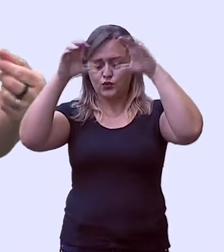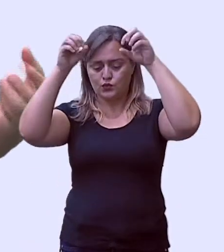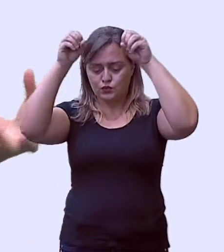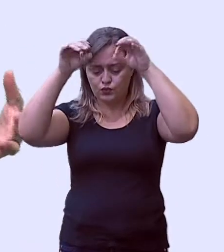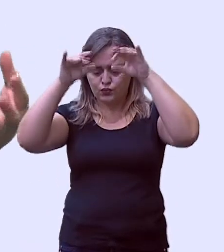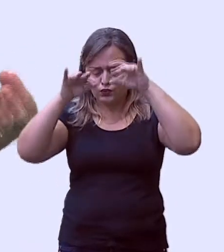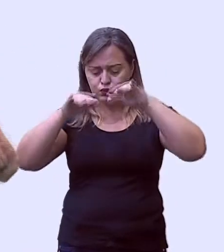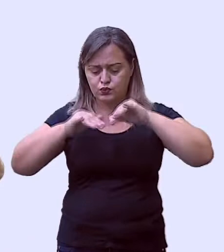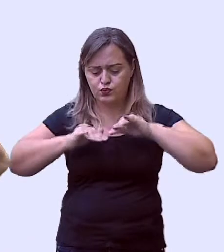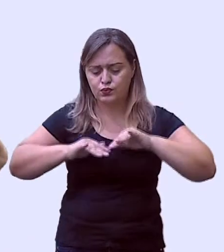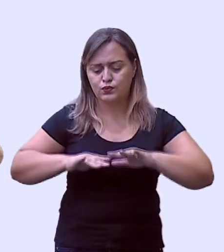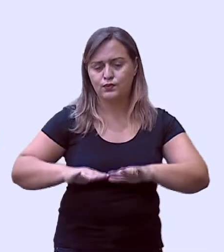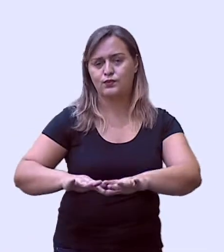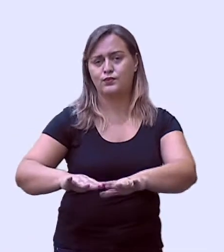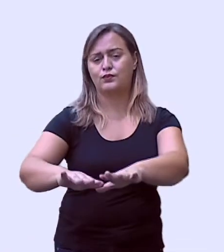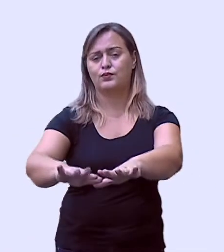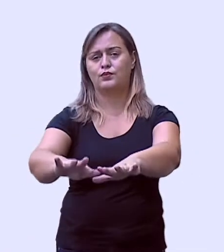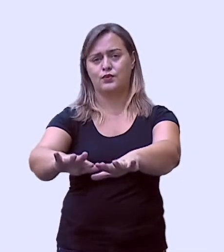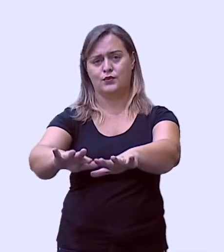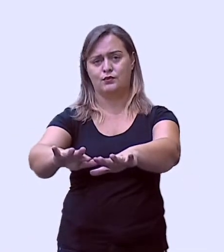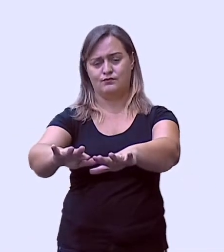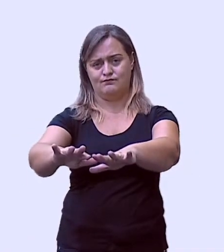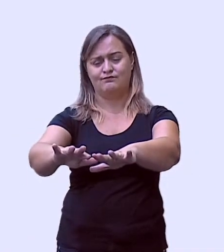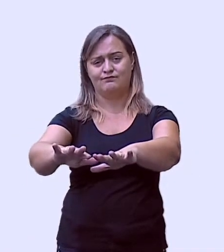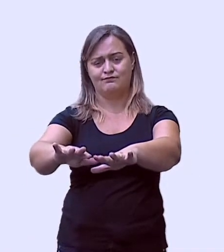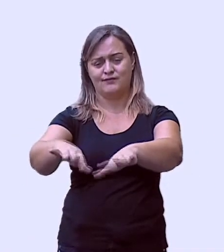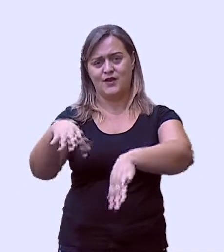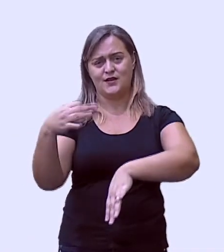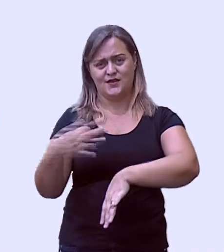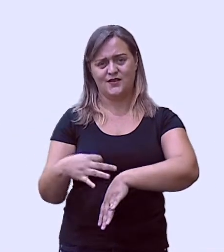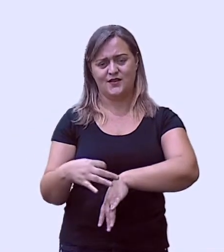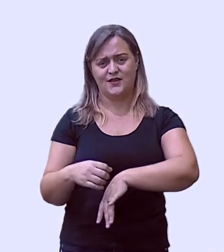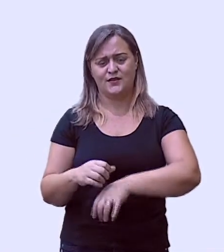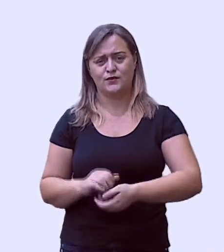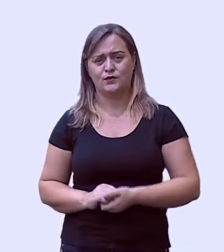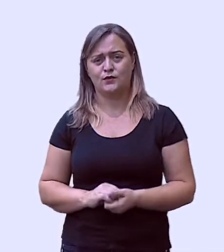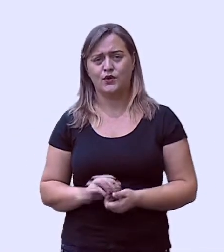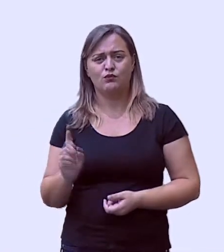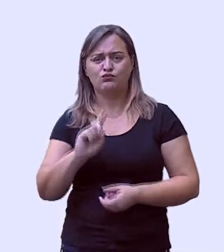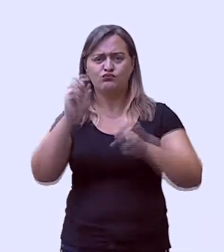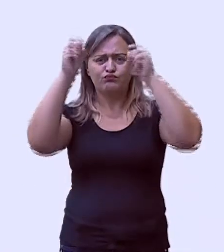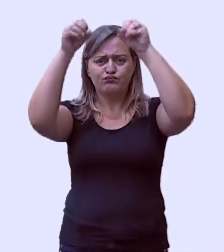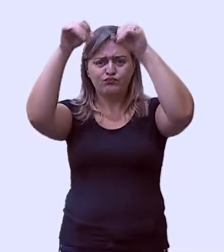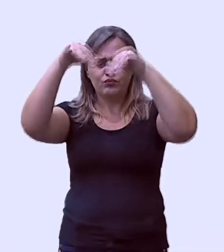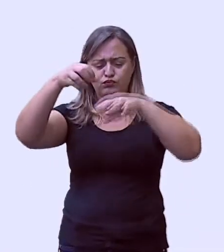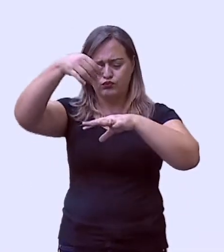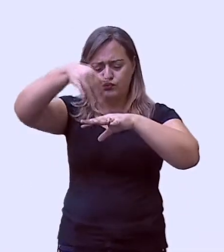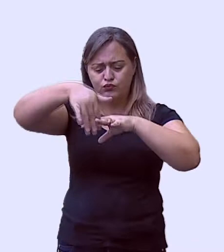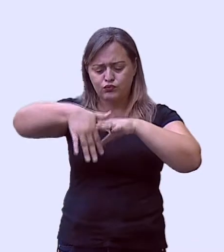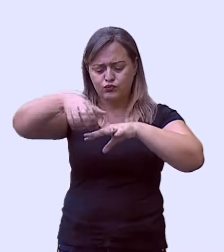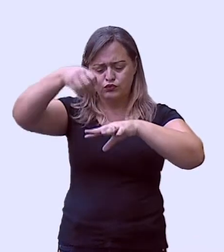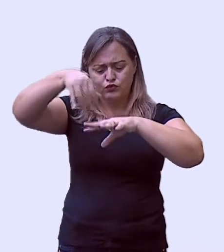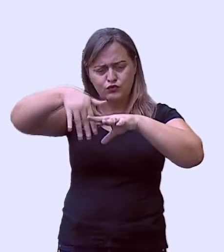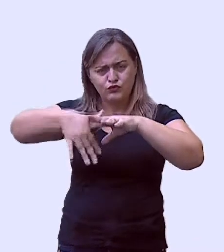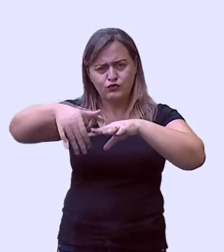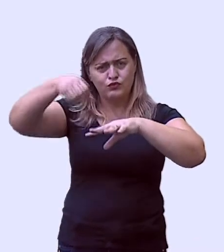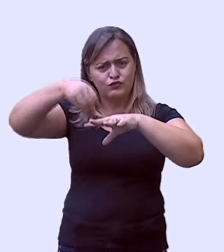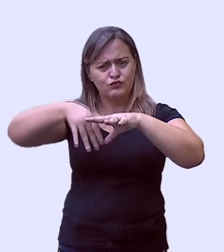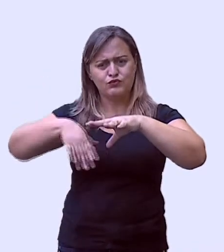Então, quanto disso? Por quê? Porque quando acontece essa chuva, lavando, ela